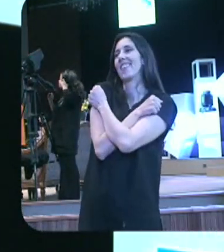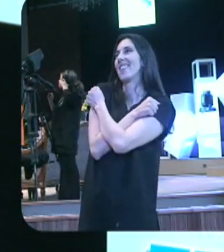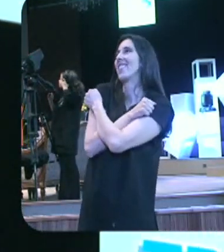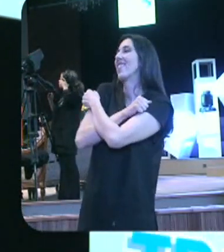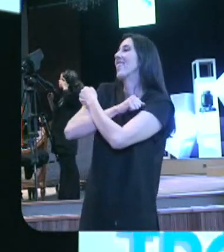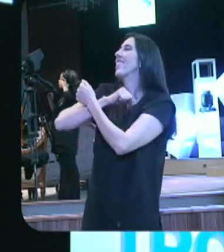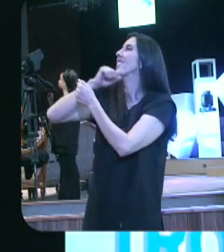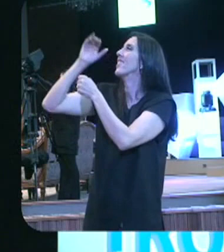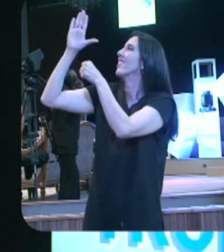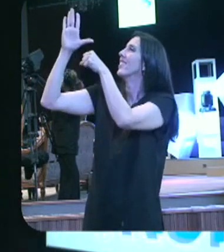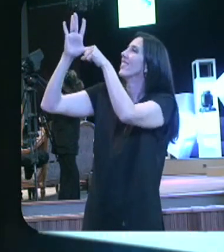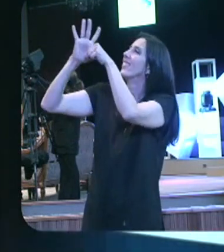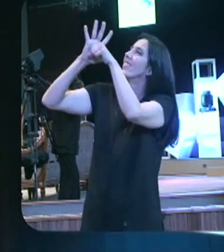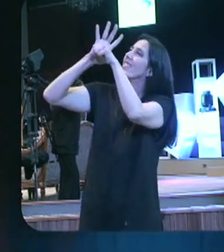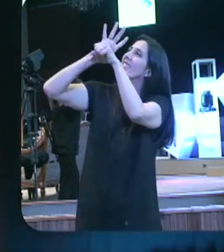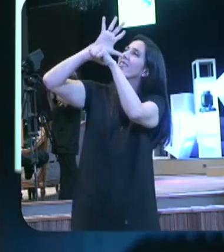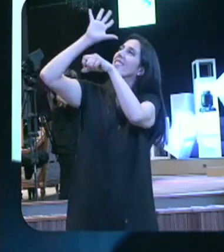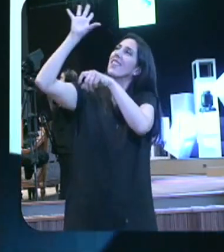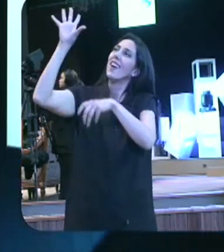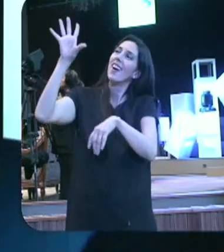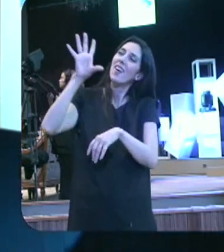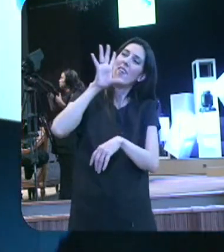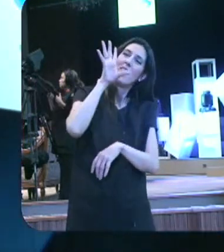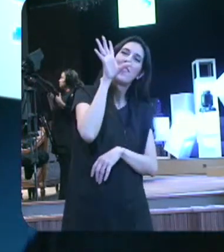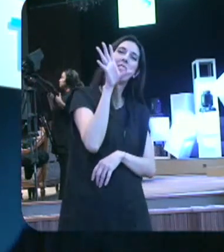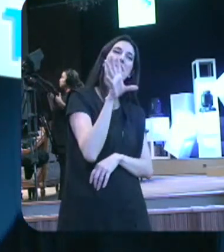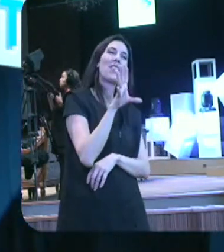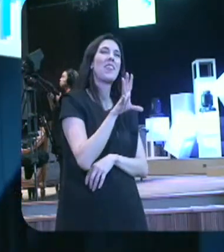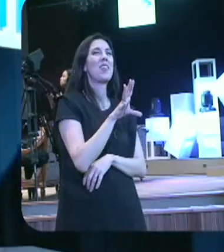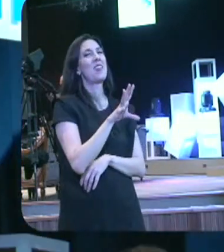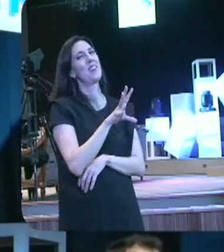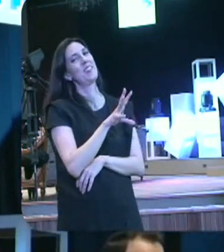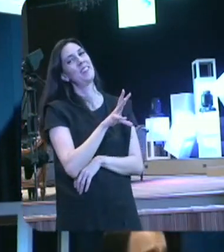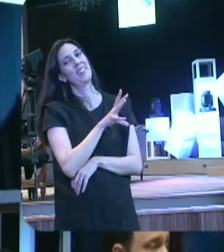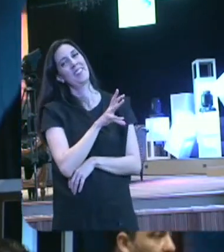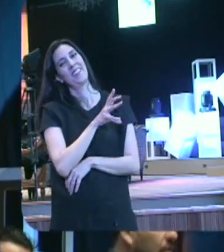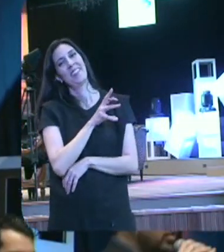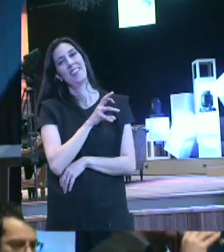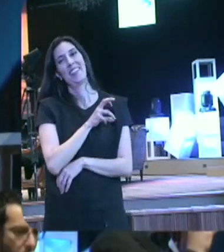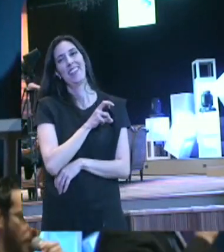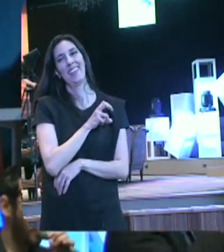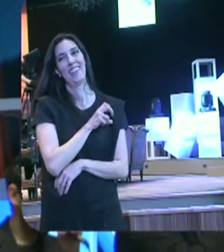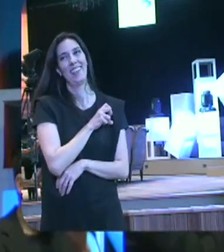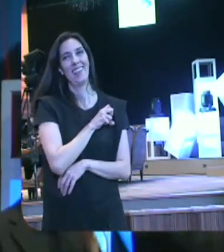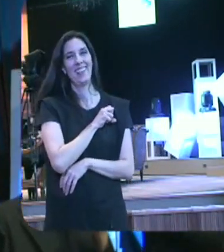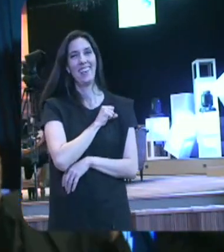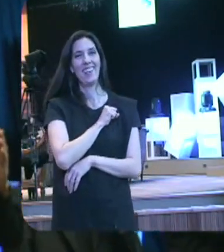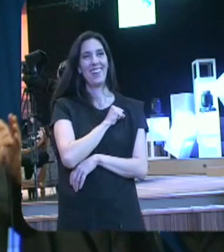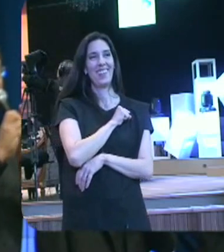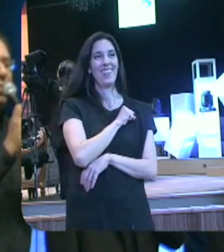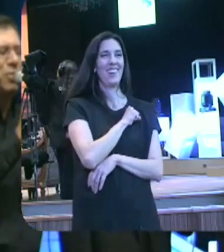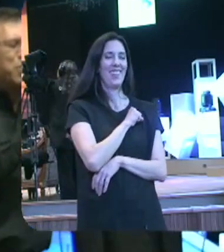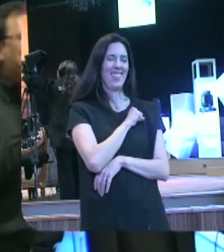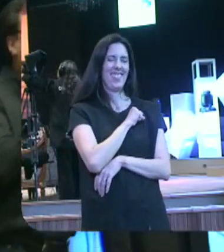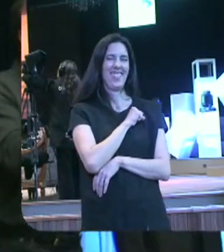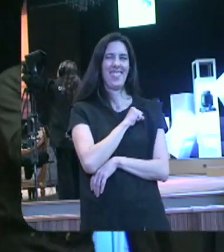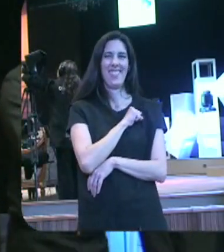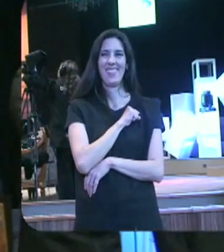com teus braços de amor. Aleluia.